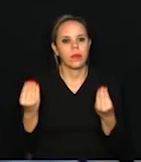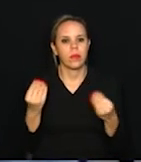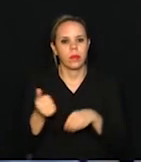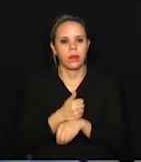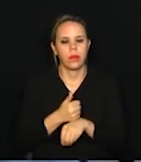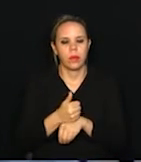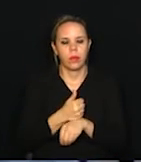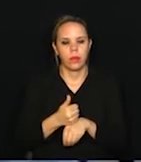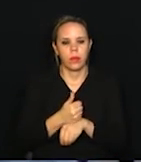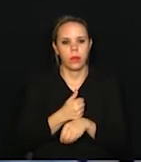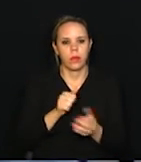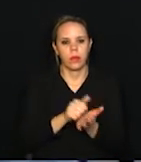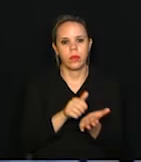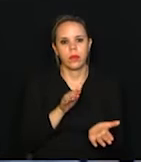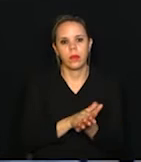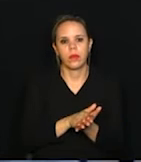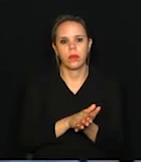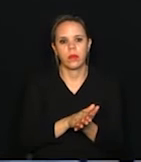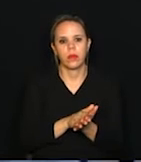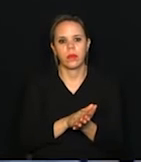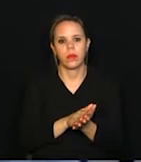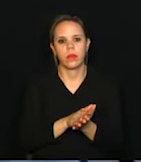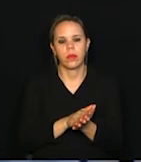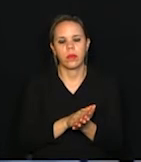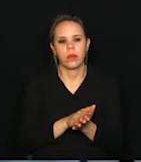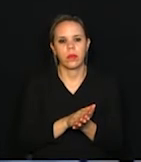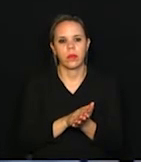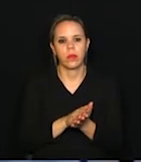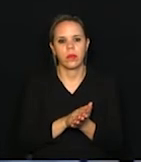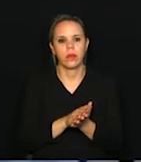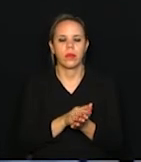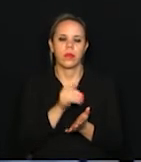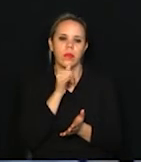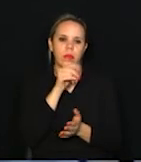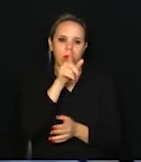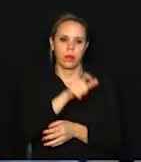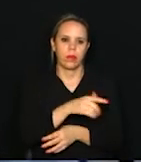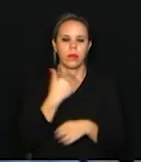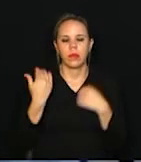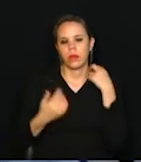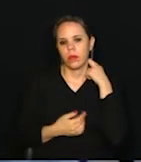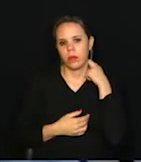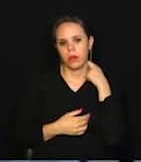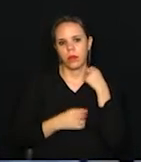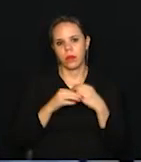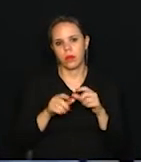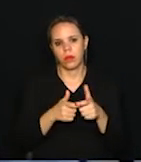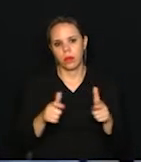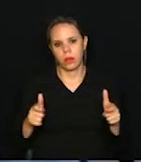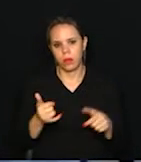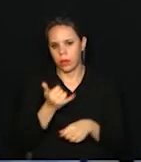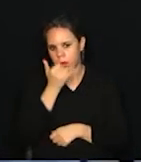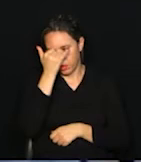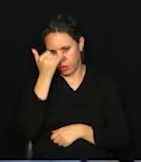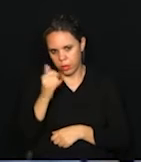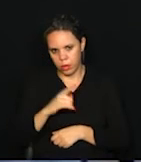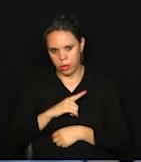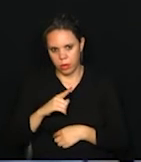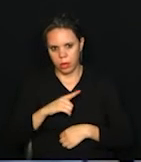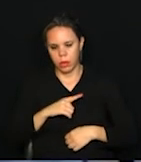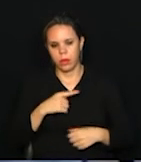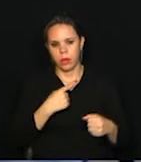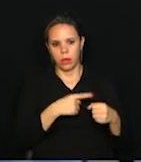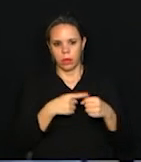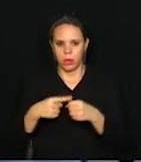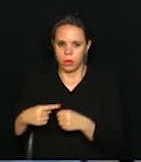categorização das multas, mas assim, no caso das vítimas fatais, que é a grande tragédia que a gente tem nos municípios